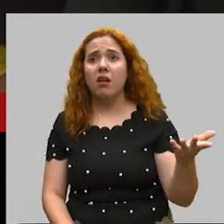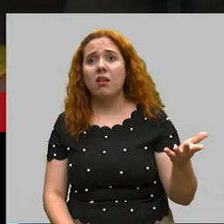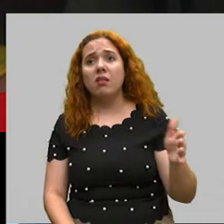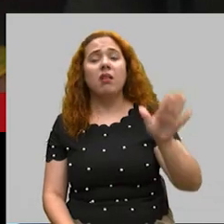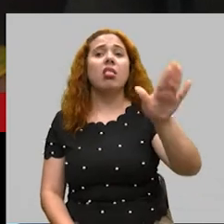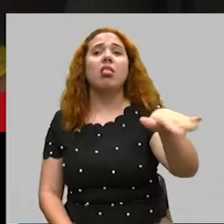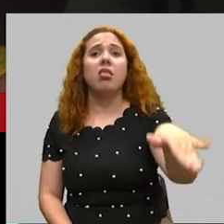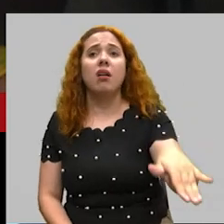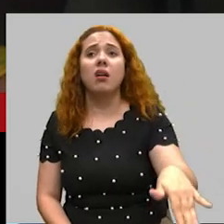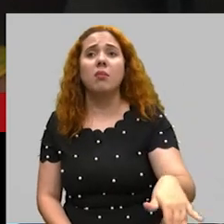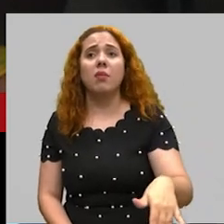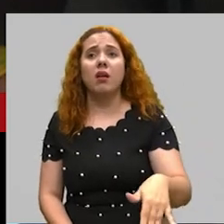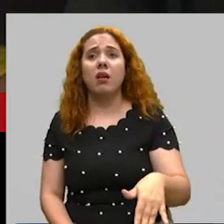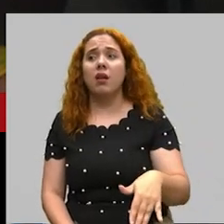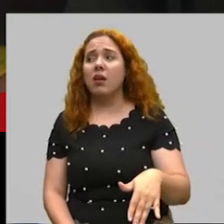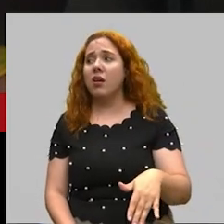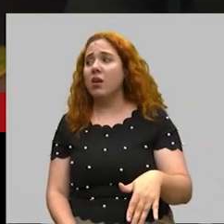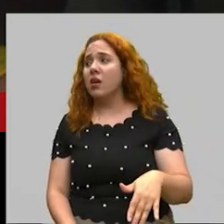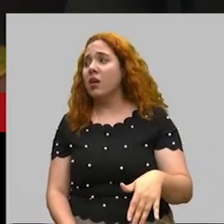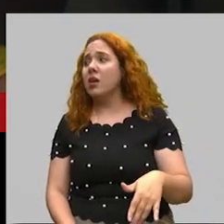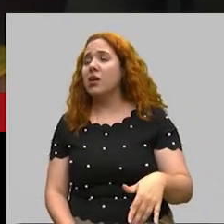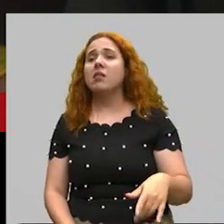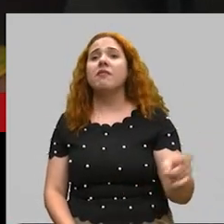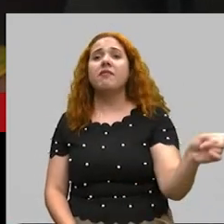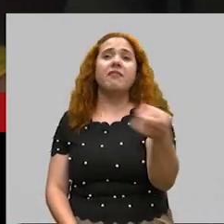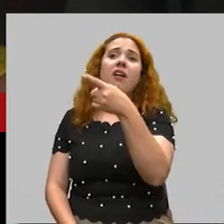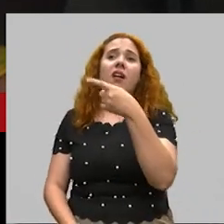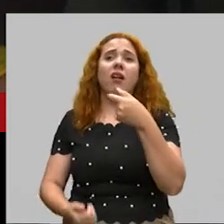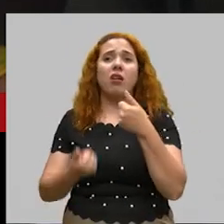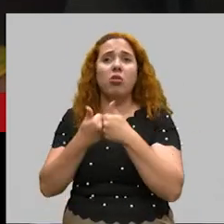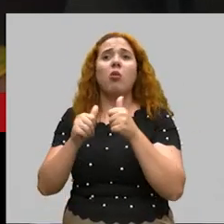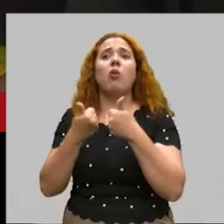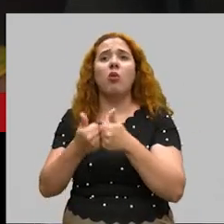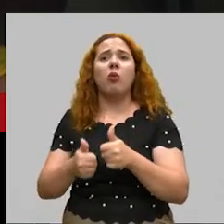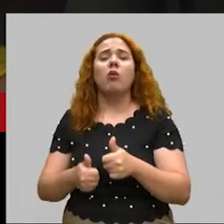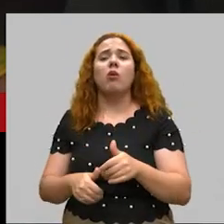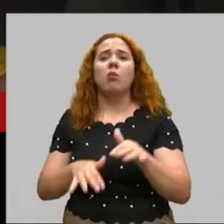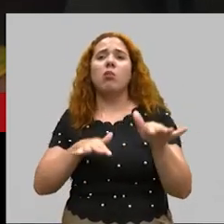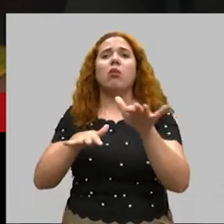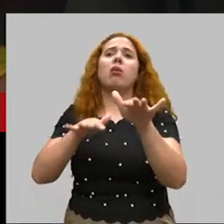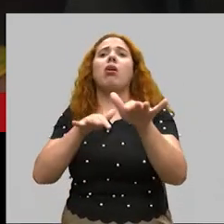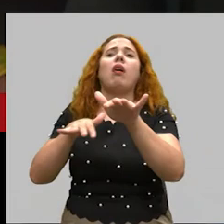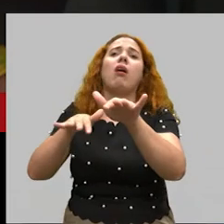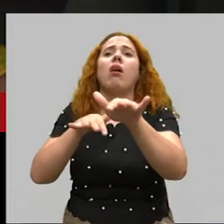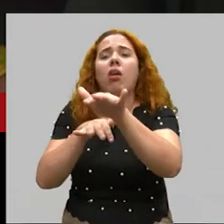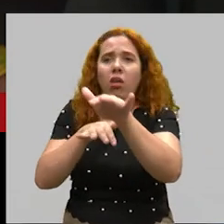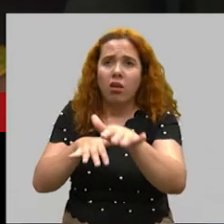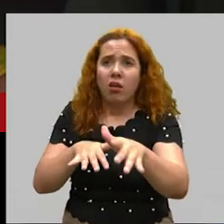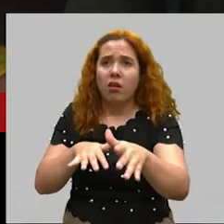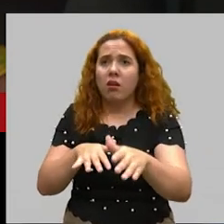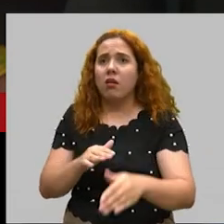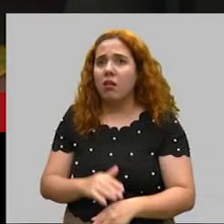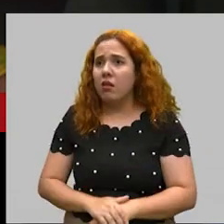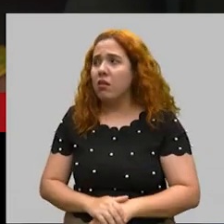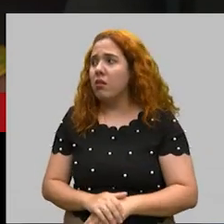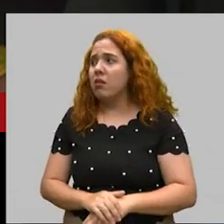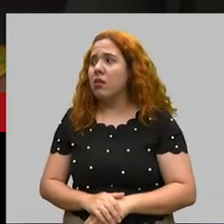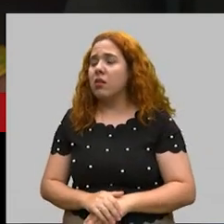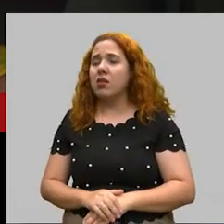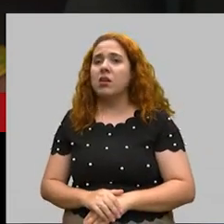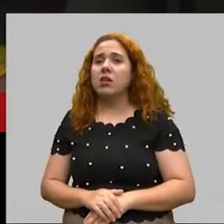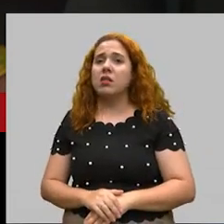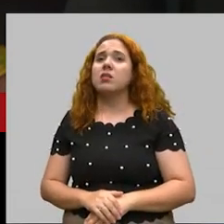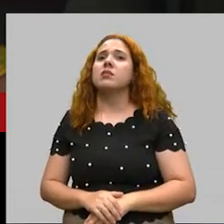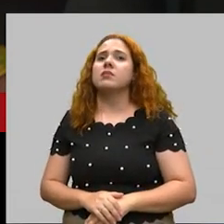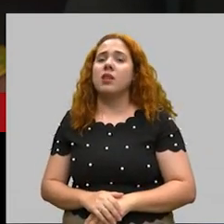essa maldade colocado dentro do Ô de ser sacolejado porque até na zona rural no município como que a gente